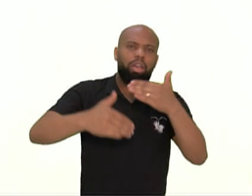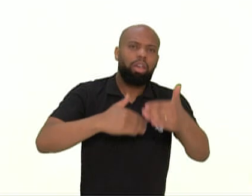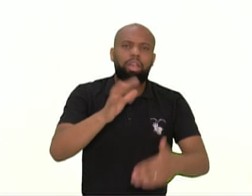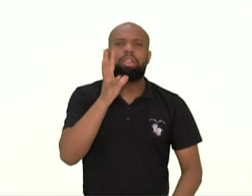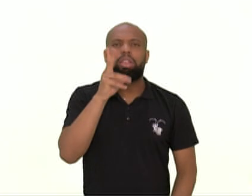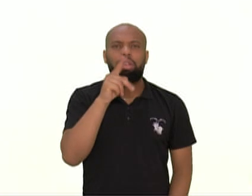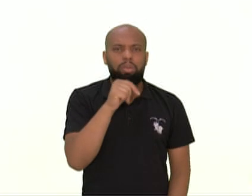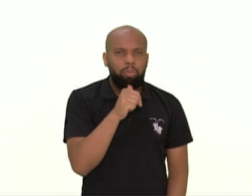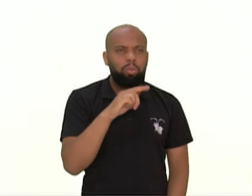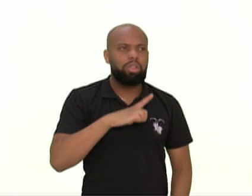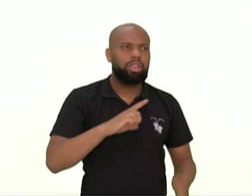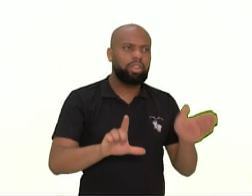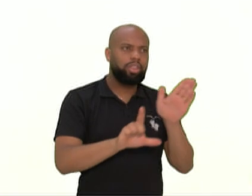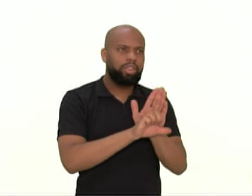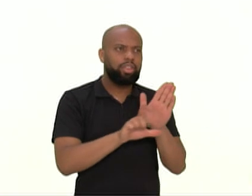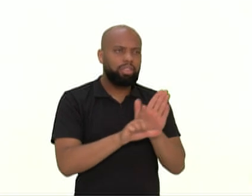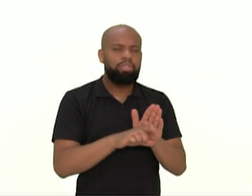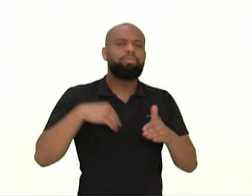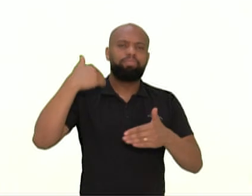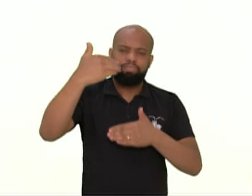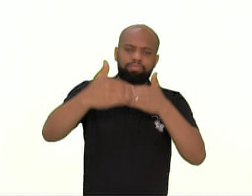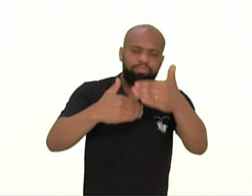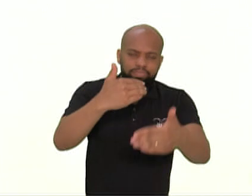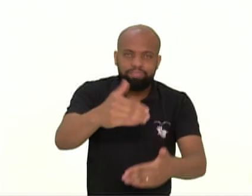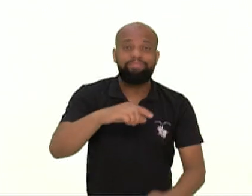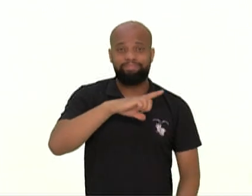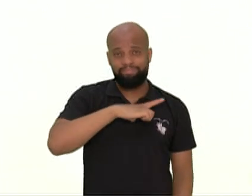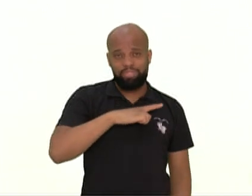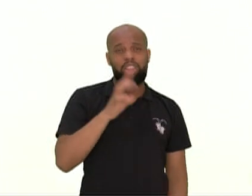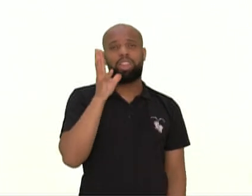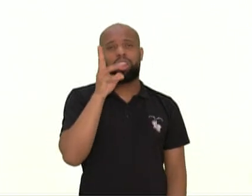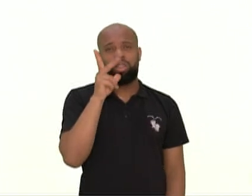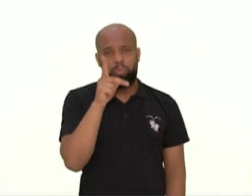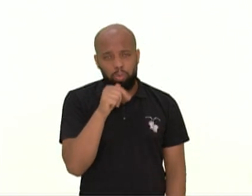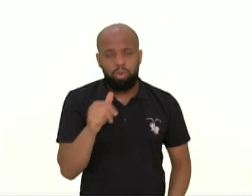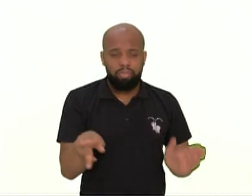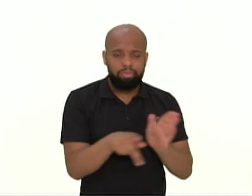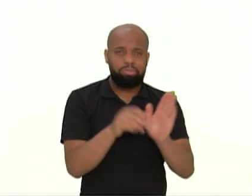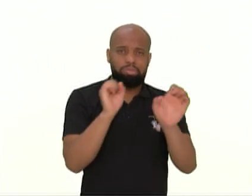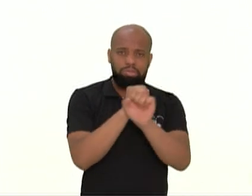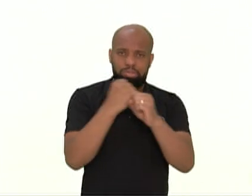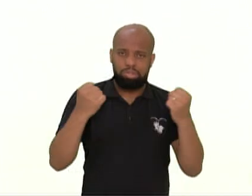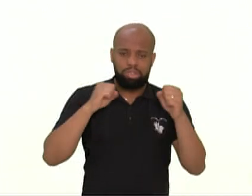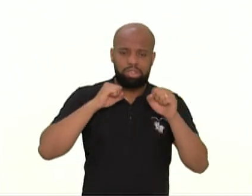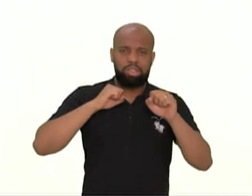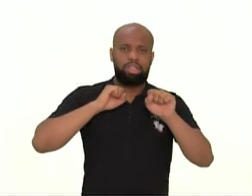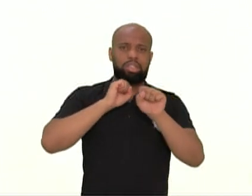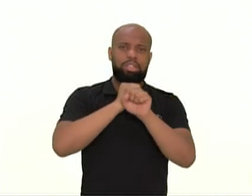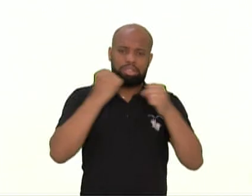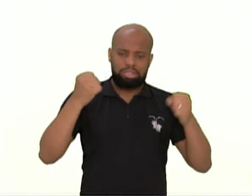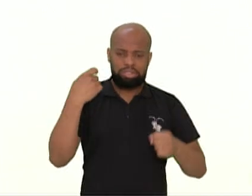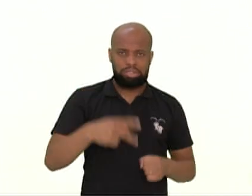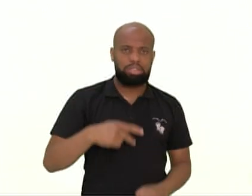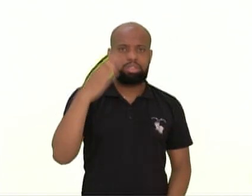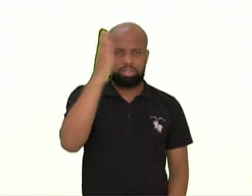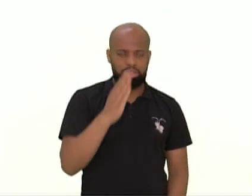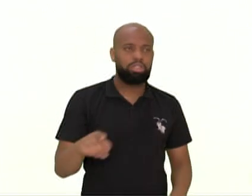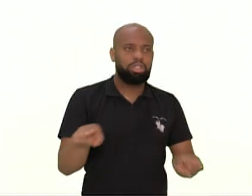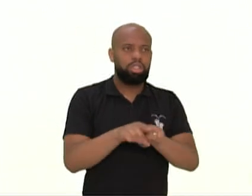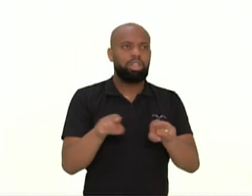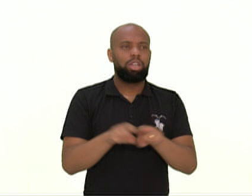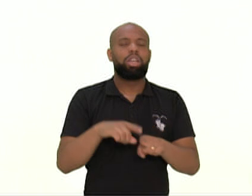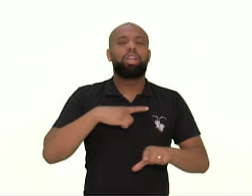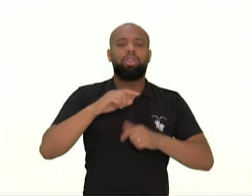processo legislativo, aquelas leis, pouco a pouco, que avançavam para uma abolição da escravidão no Brasil. E também vimos aí